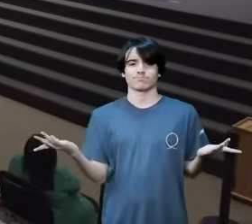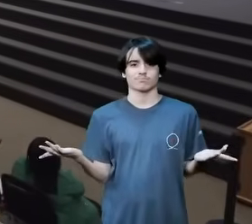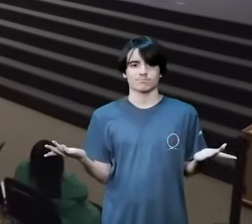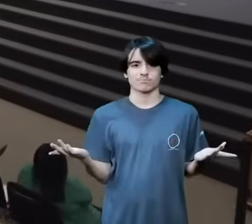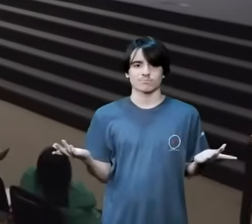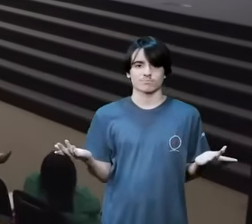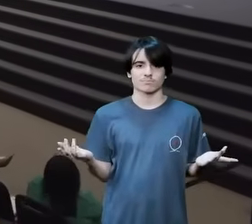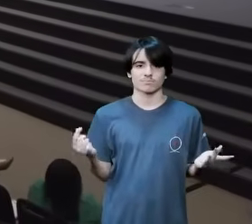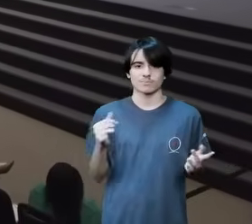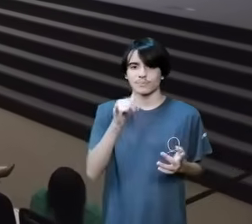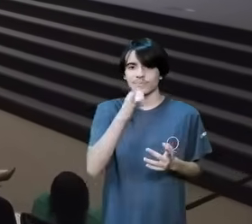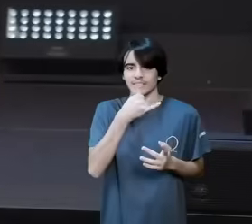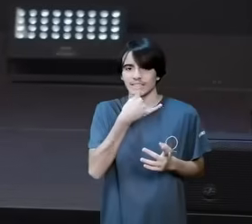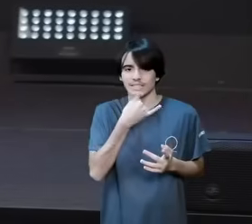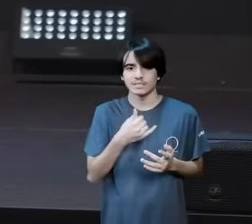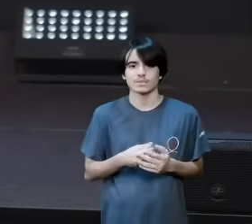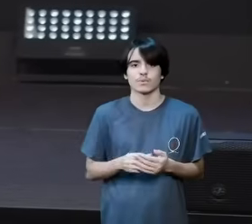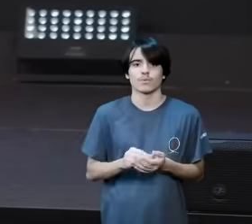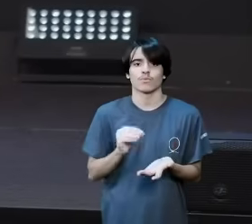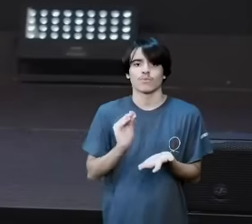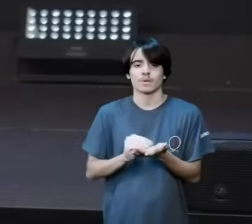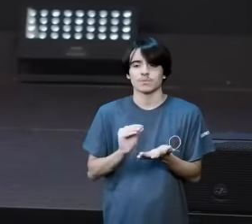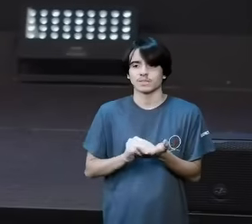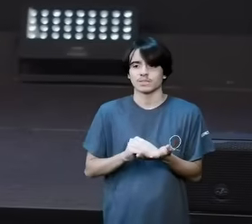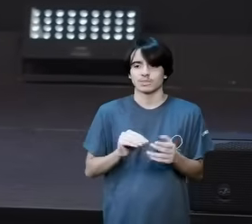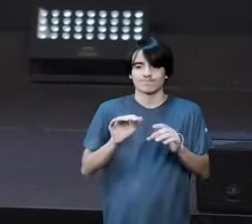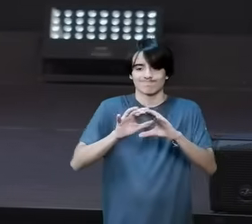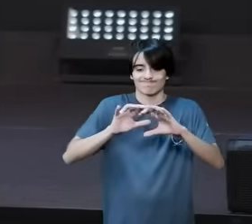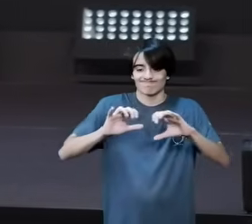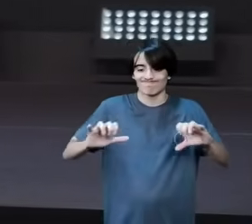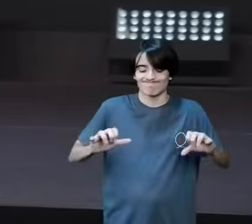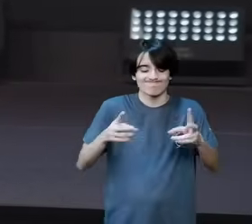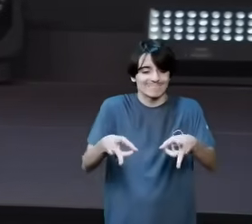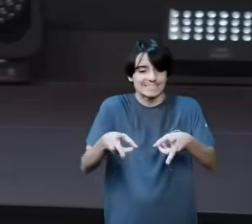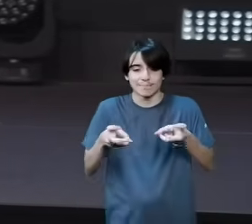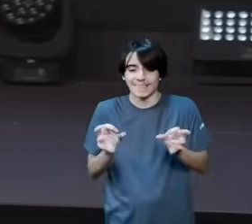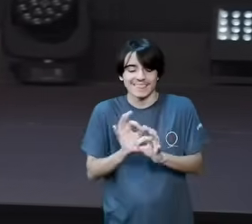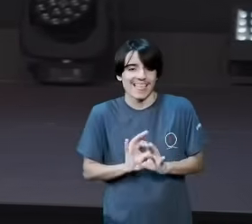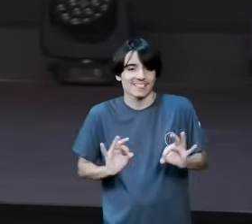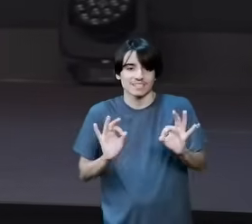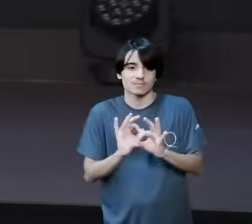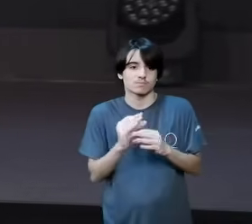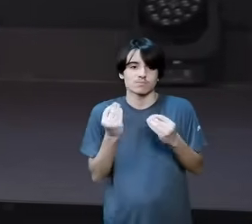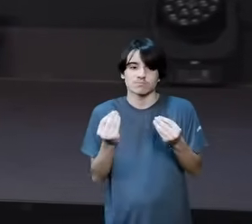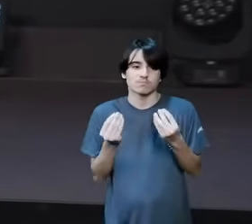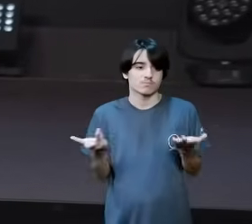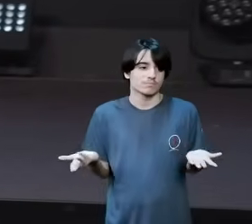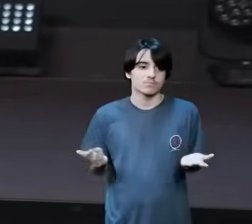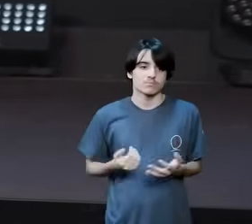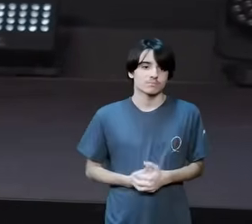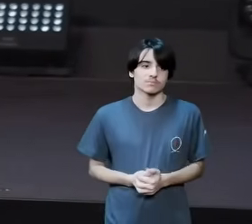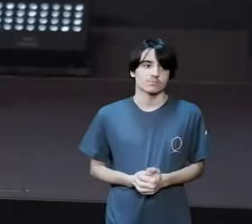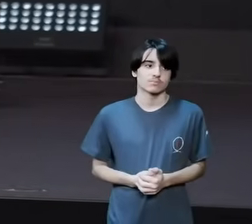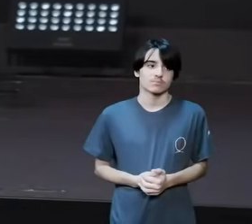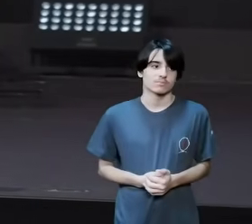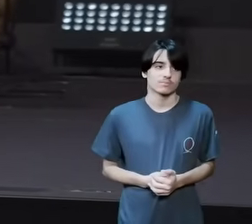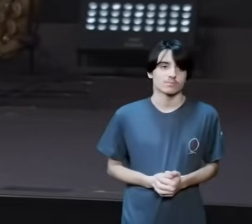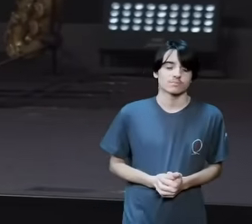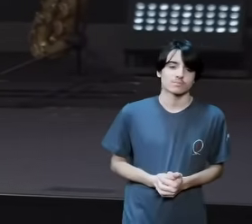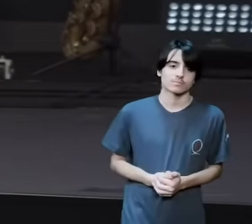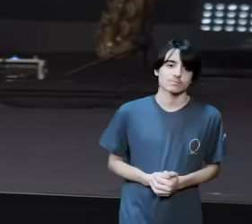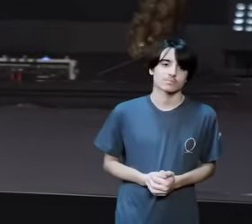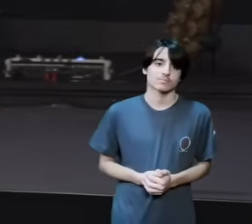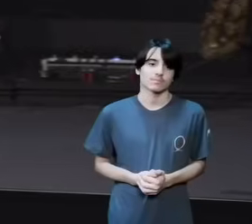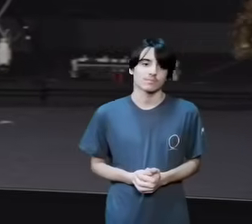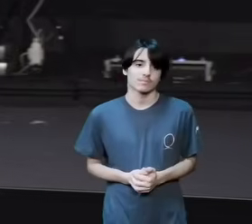Eu fico triste com o tamanho nível de falta de discernimento. E aonde se revela isso? Irmãos,